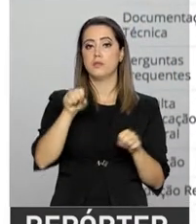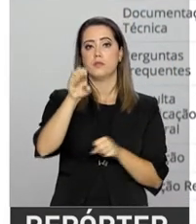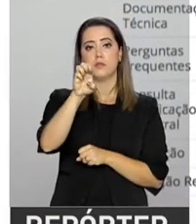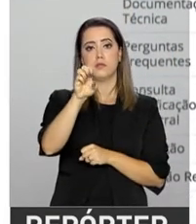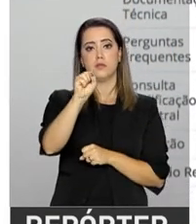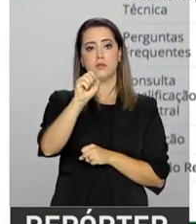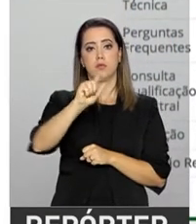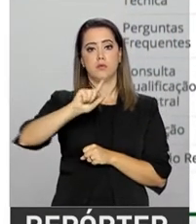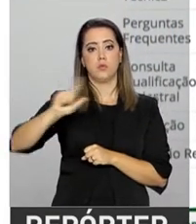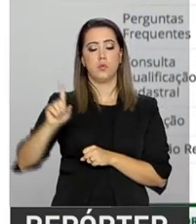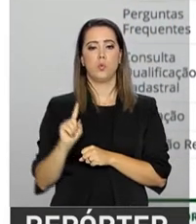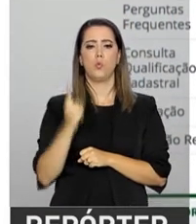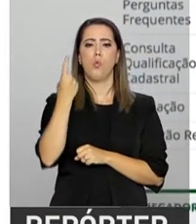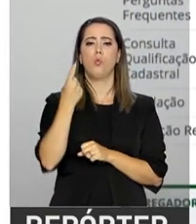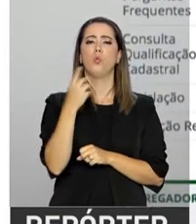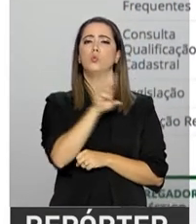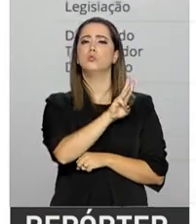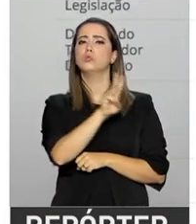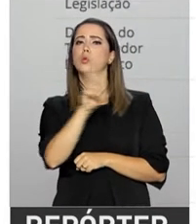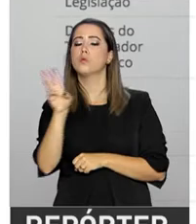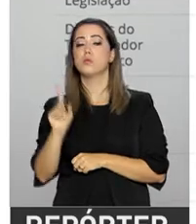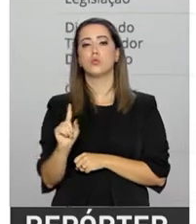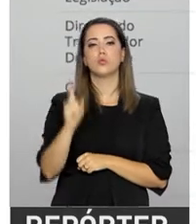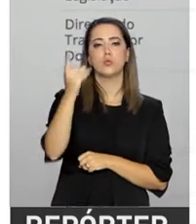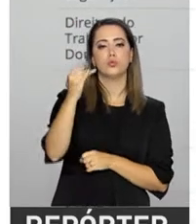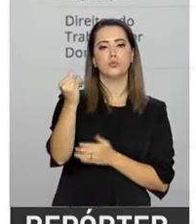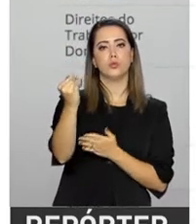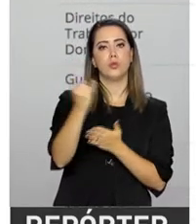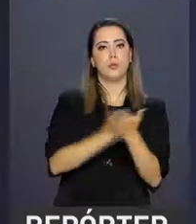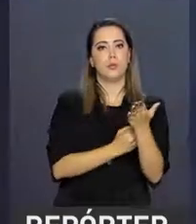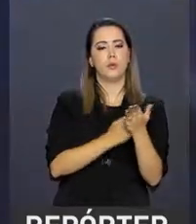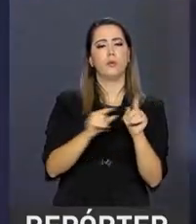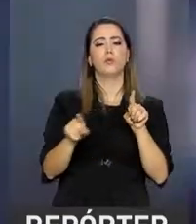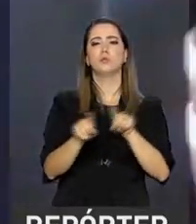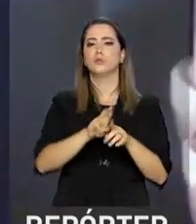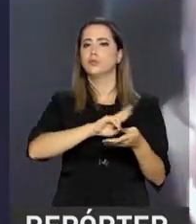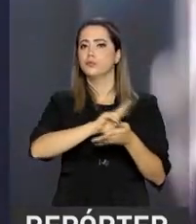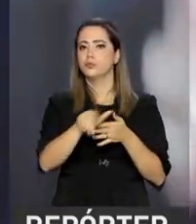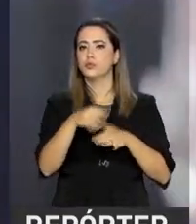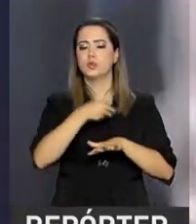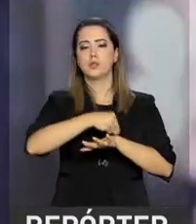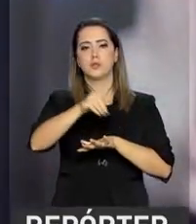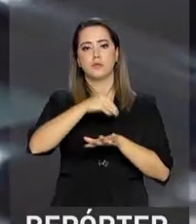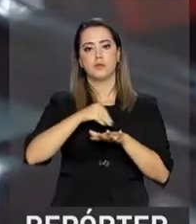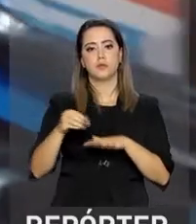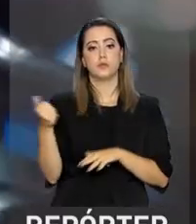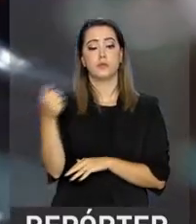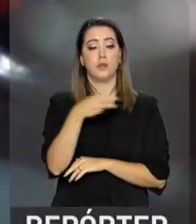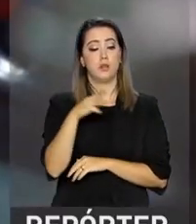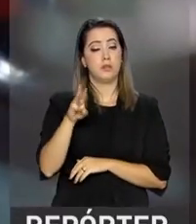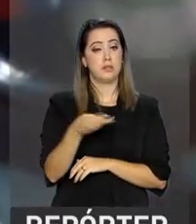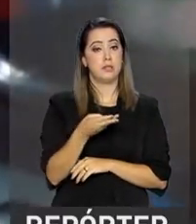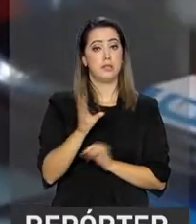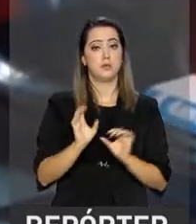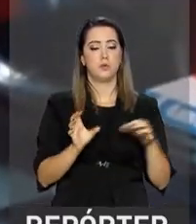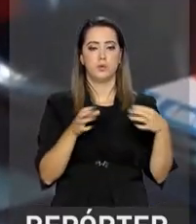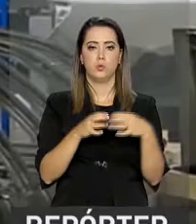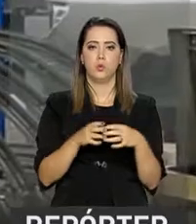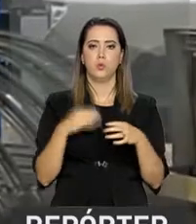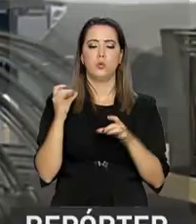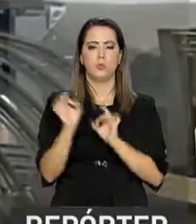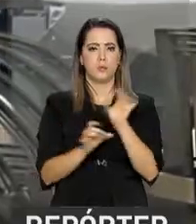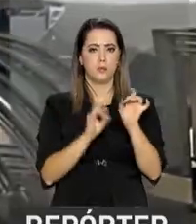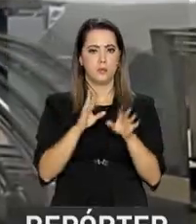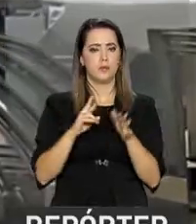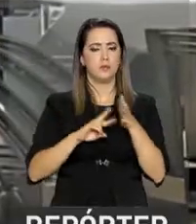fiscais previdenciárias e trabalhistas dos empregados mais de 13 milhões de empresas estão neste grupo e